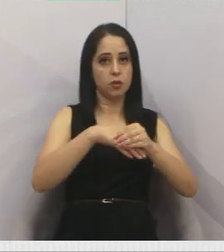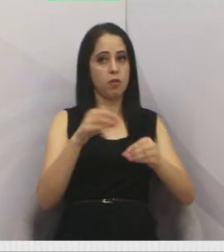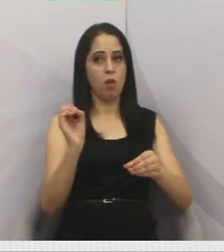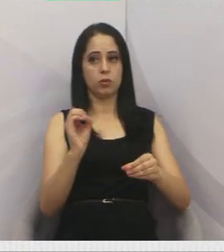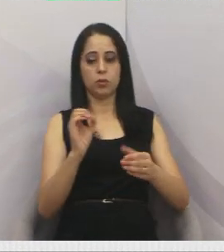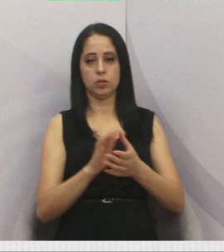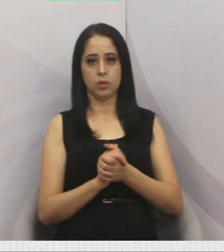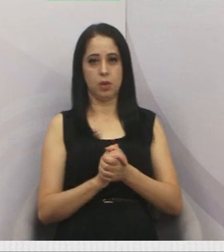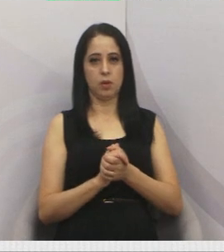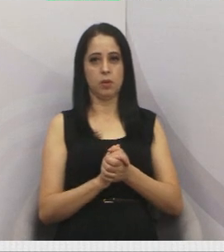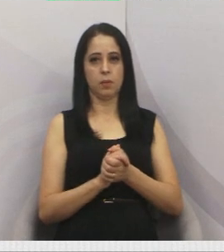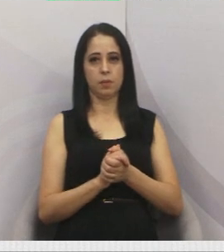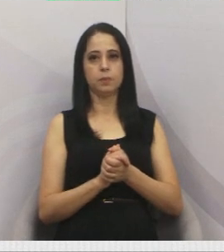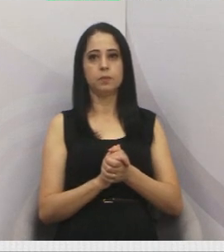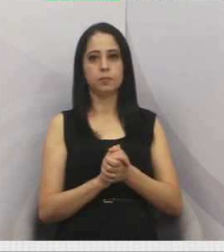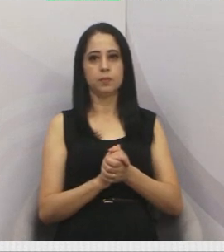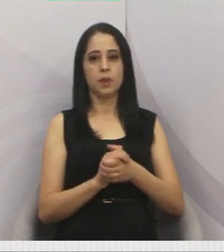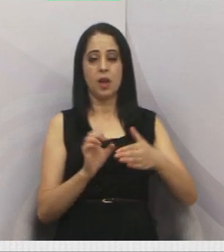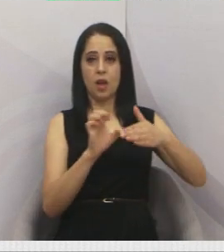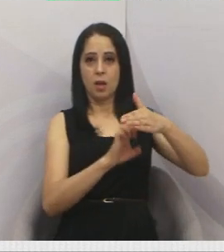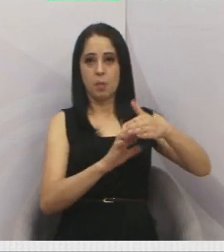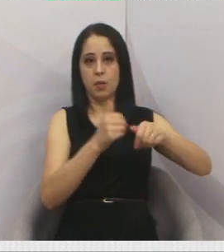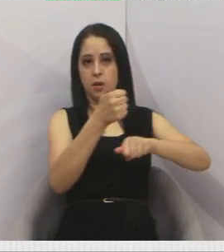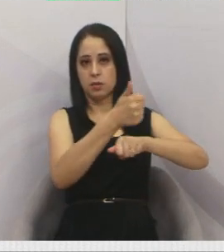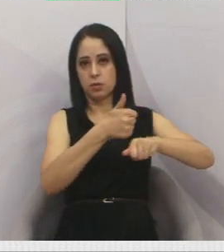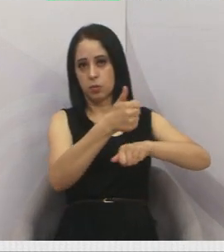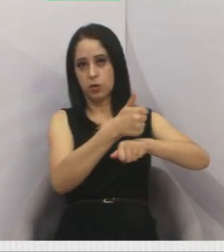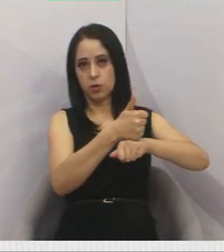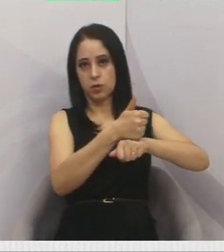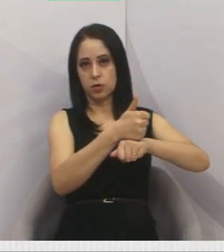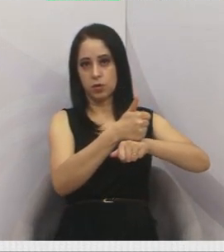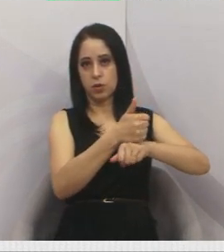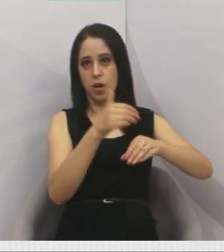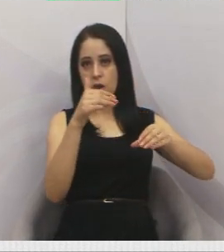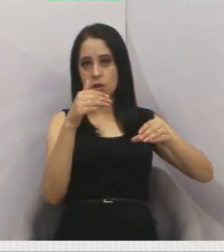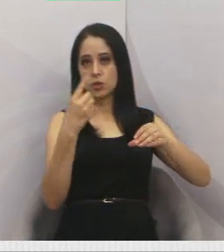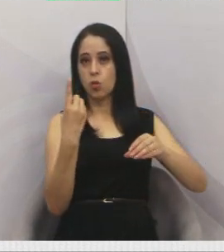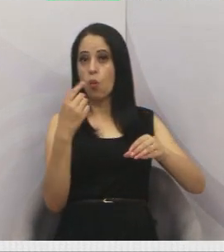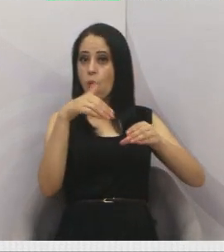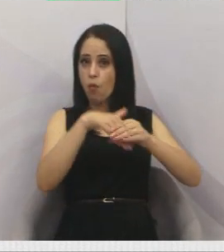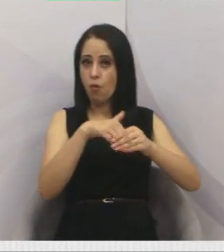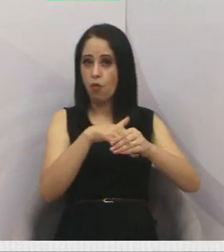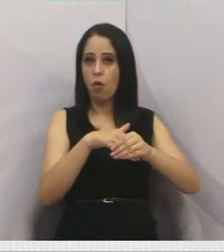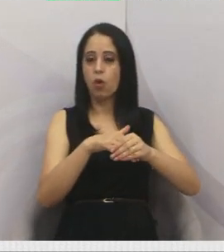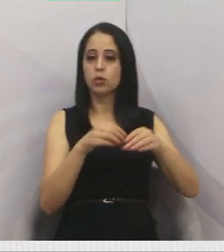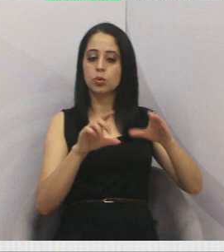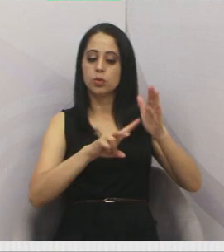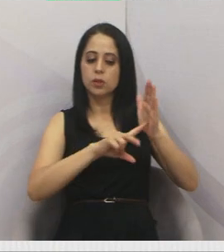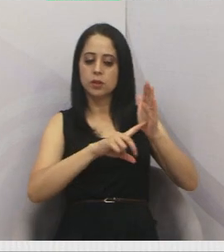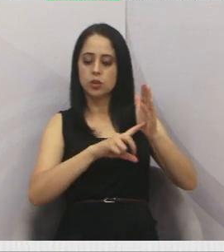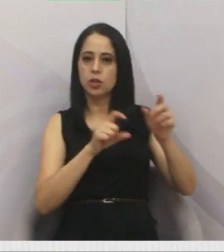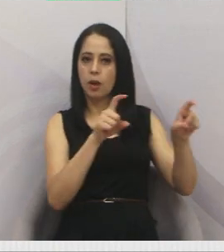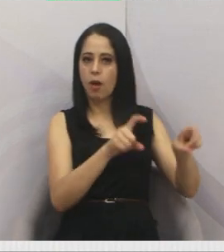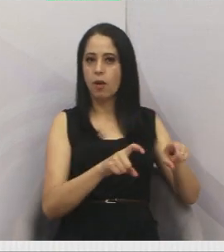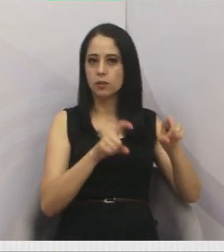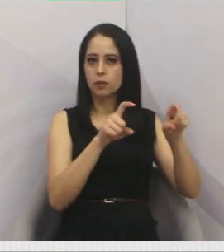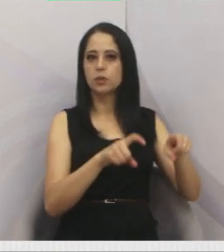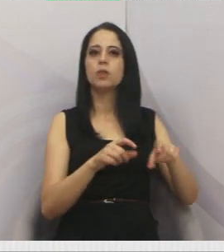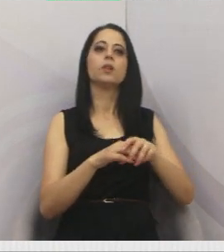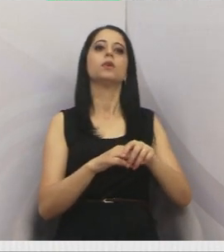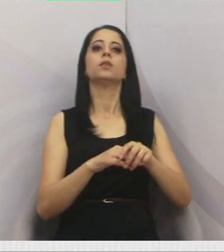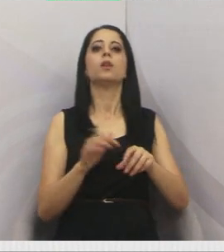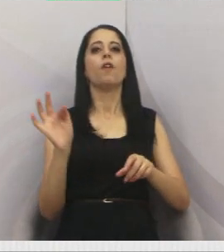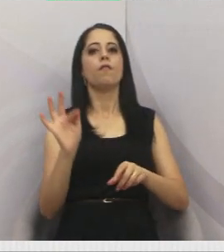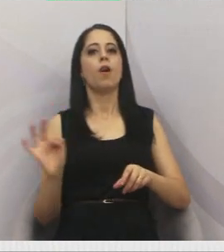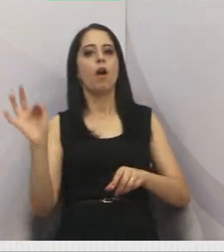branco. Segmento Empresas e ou Entidades Profissionais, um voto para Sindicato Rural. Segmento Entidades Acadêmicas,